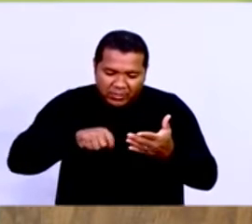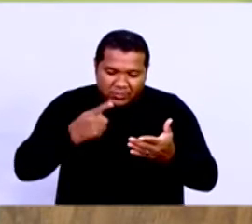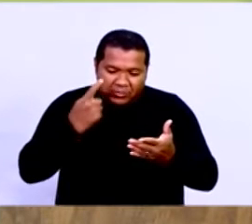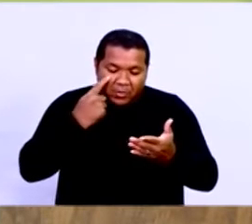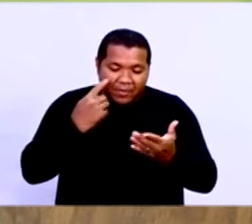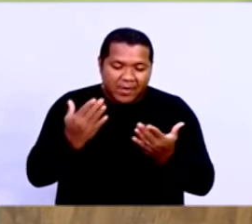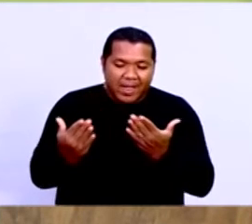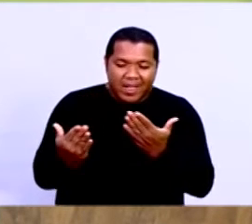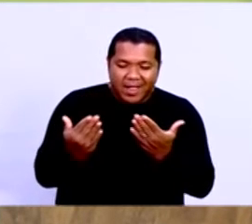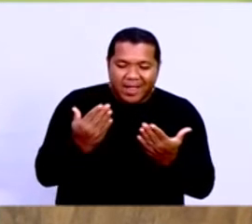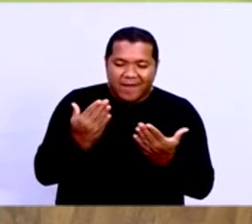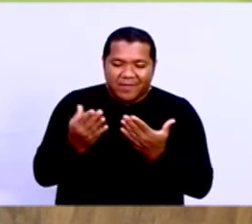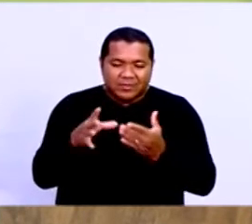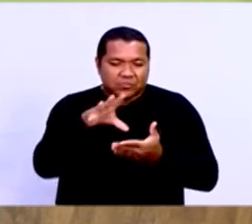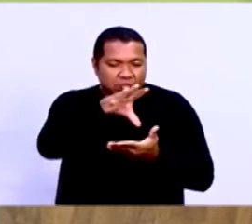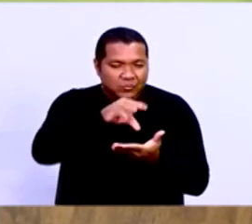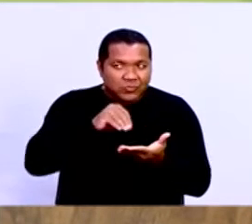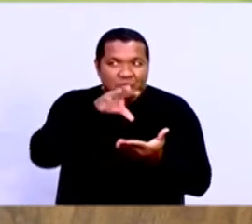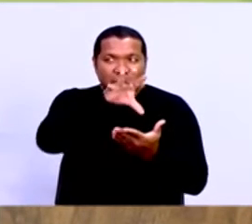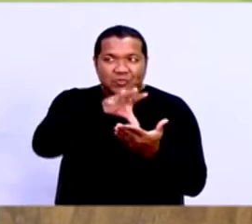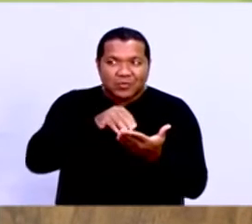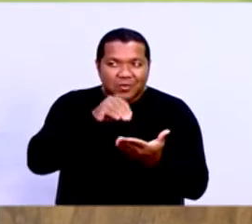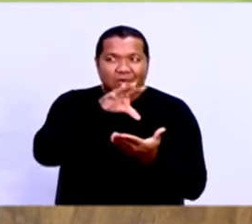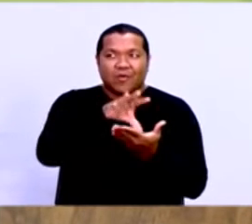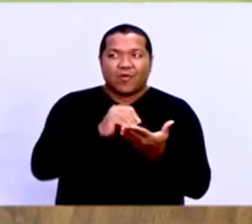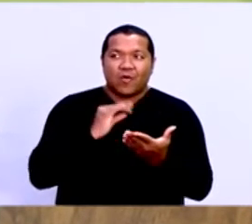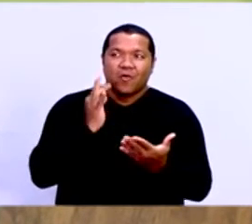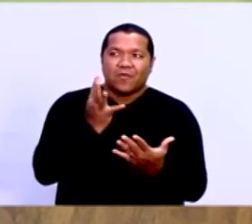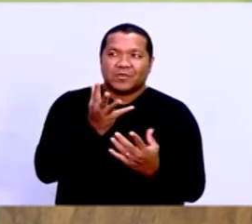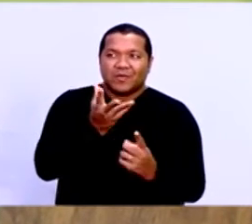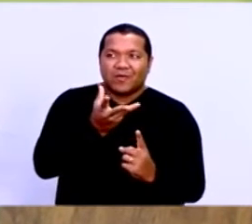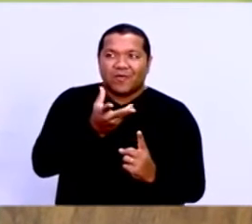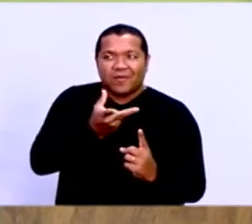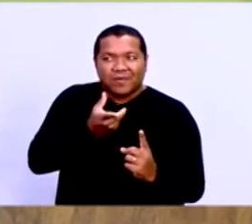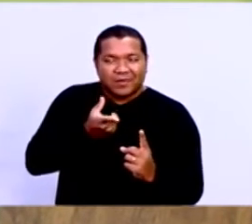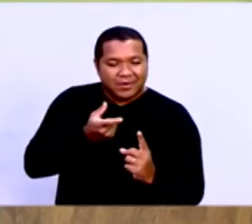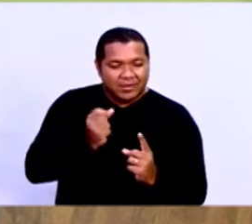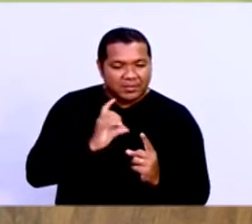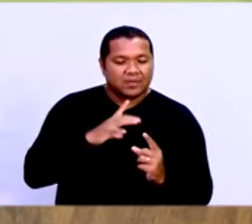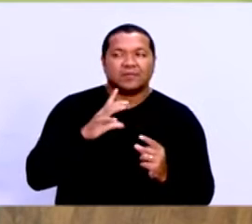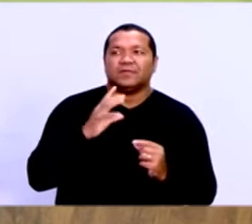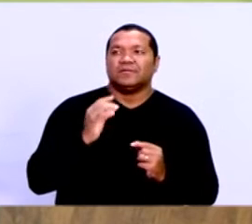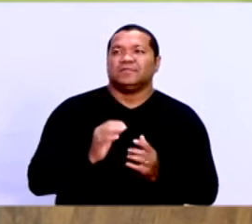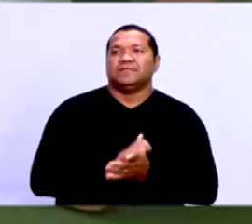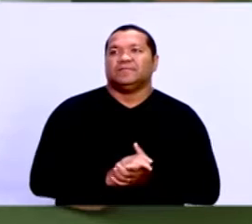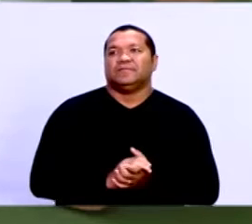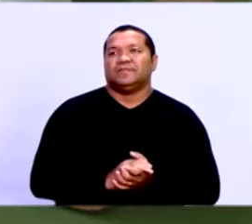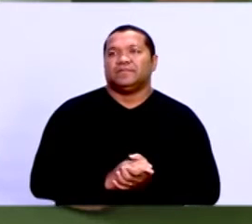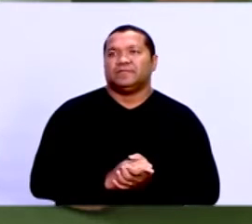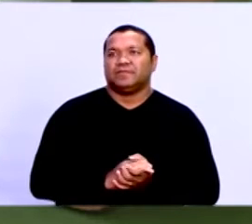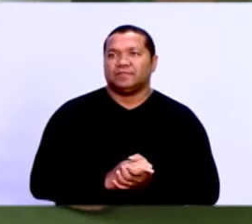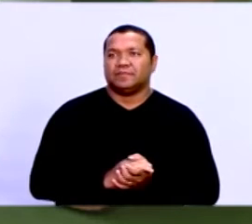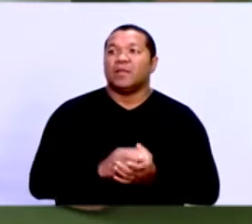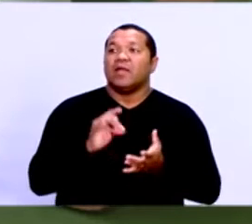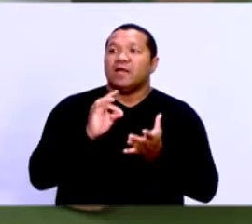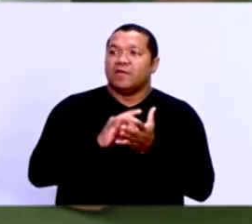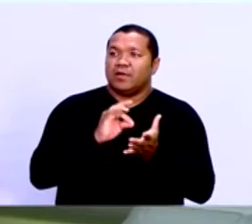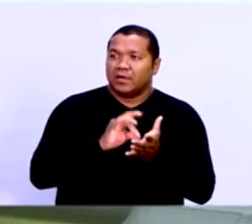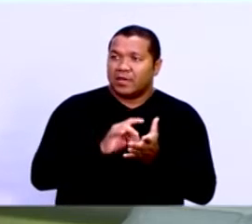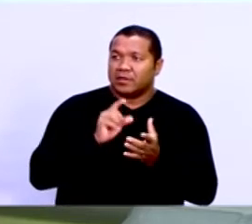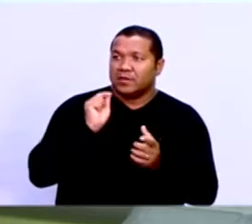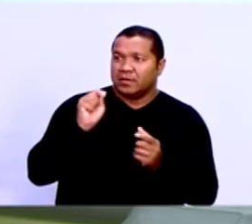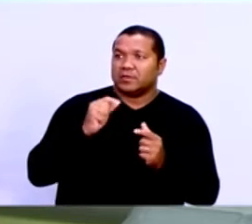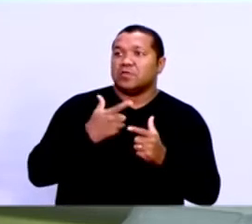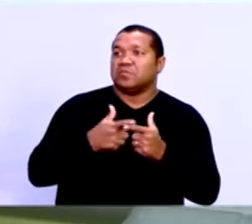é bom vai sendo colhido mais dados e aí você consegue maiores informações é verdade e isso é um problema